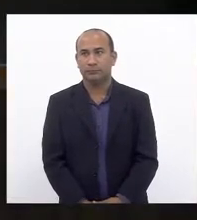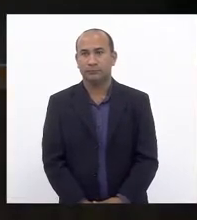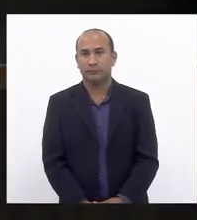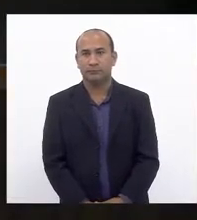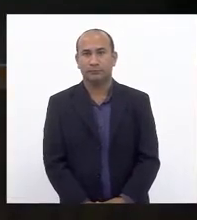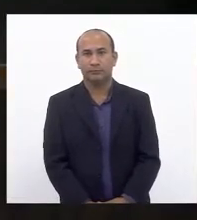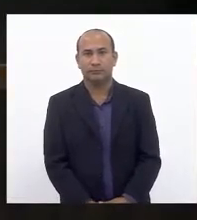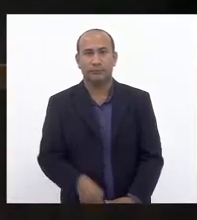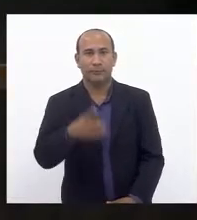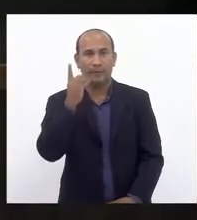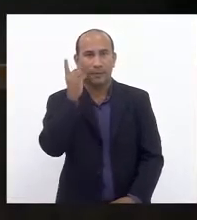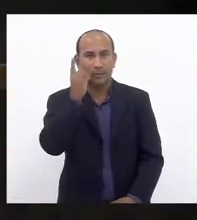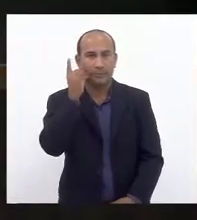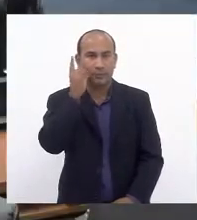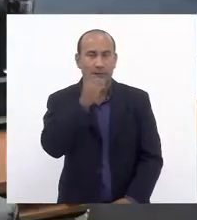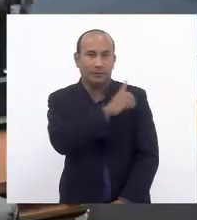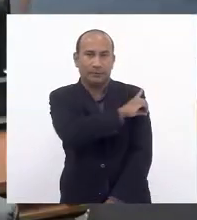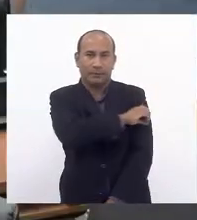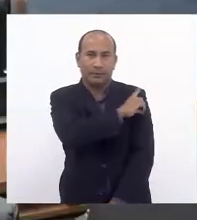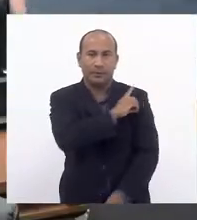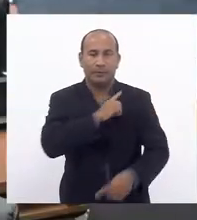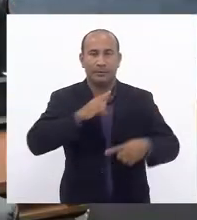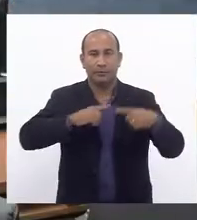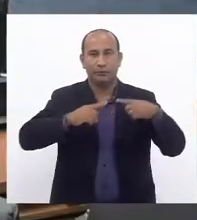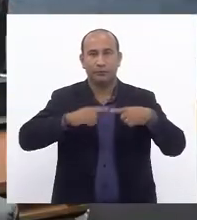deputada enfermeira Rejane.